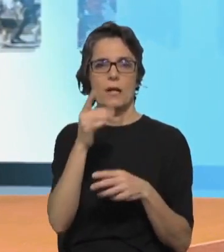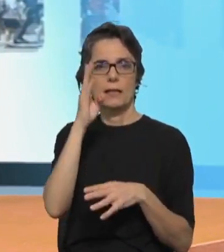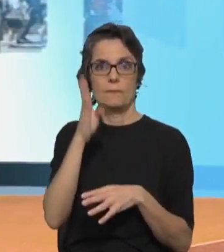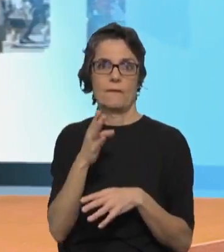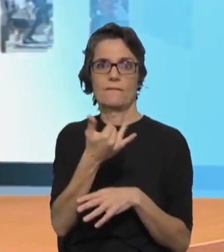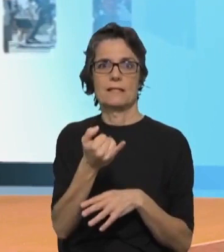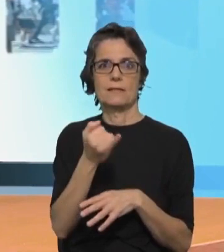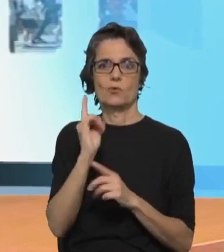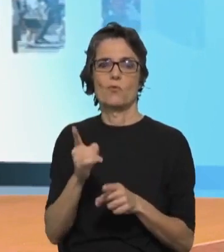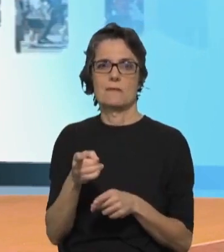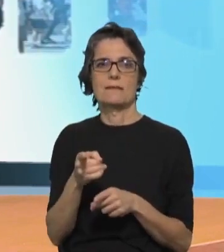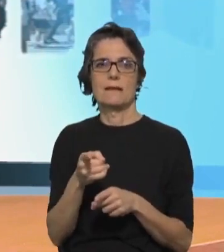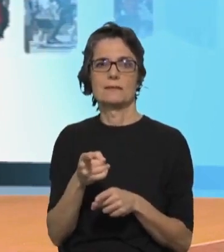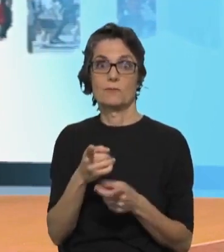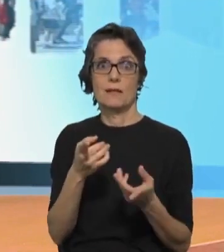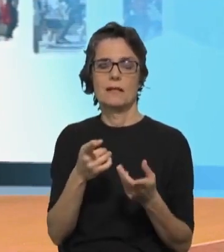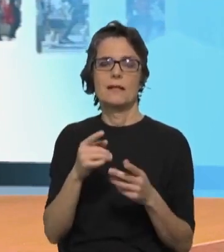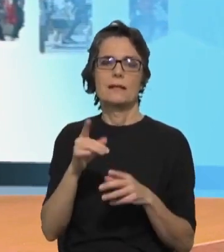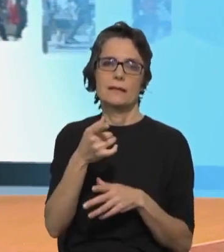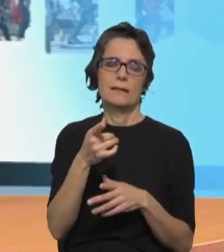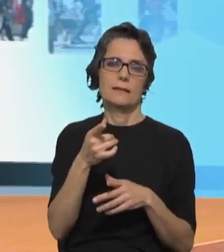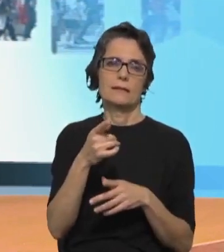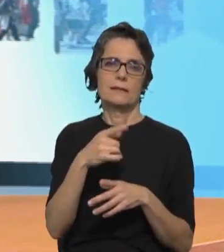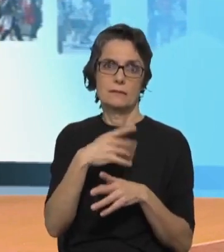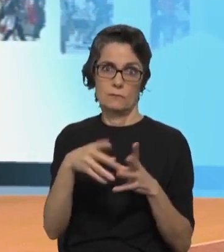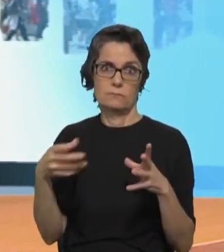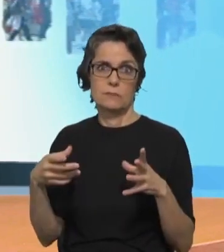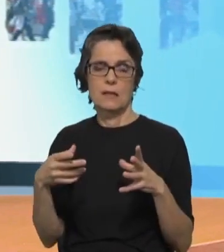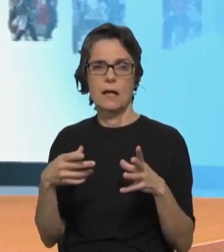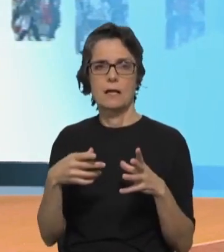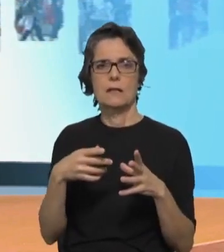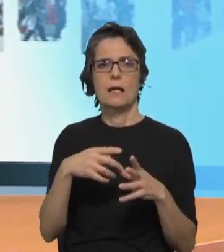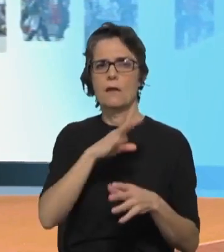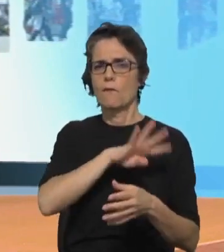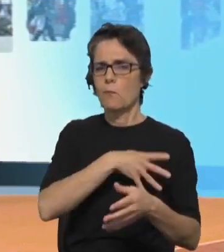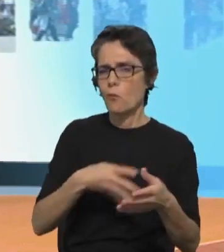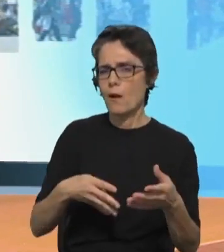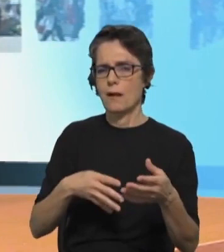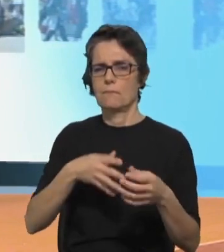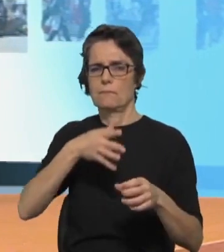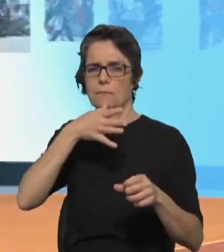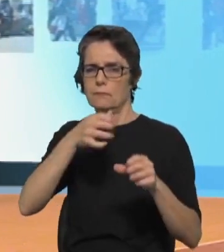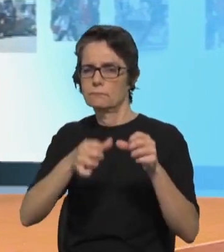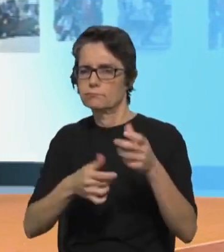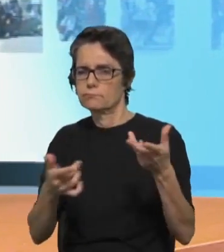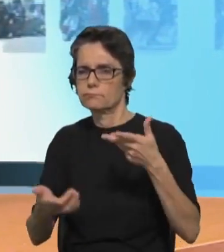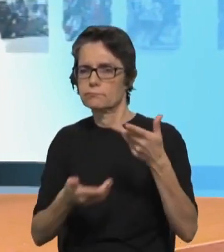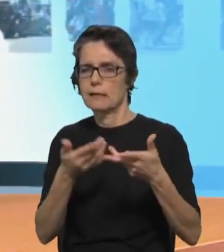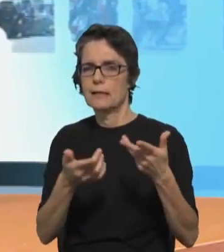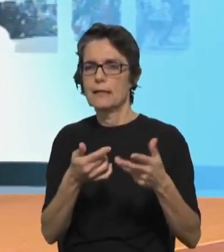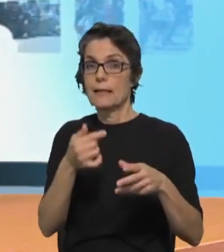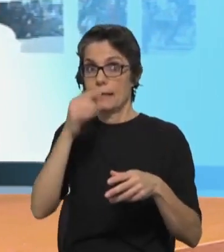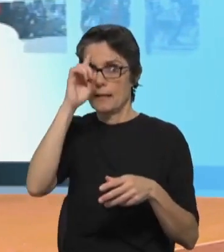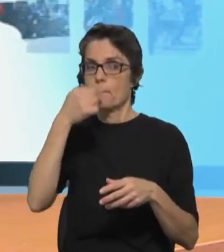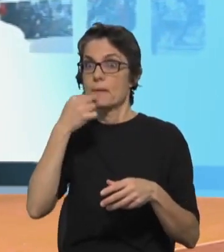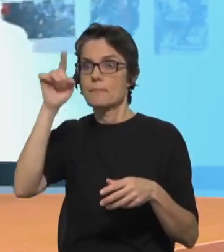25 de Abril, que era uma senha, aliás, bastante complexa, que incluía alguns poemas, mensagens, mas onde estava aquilo que ficou